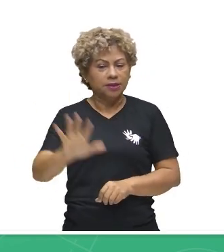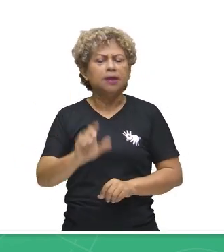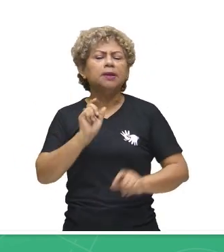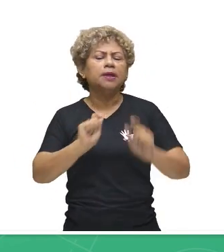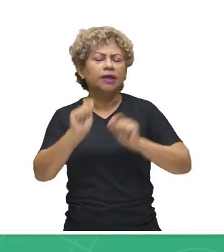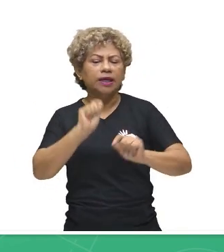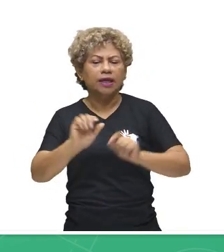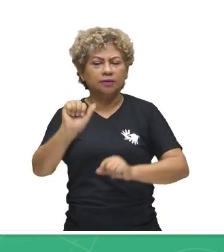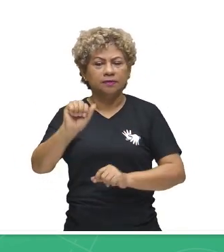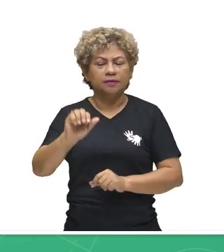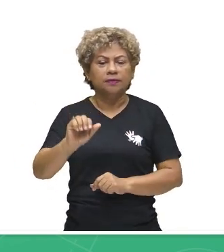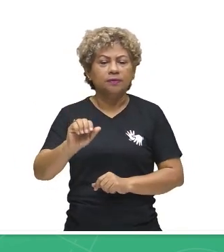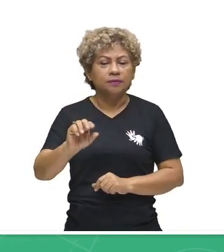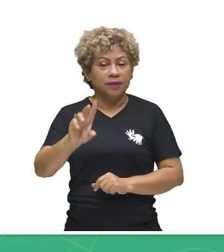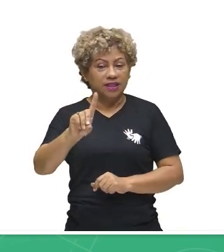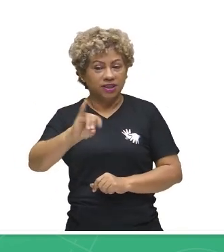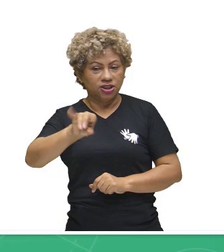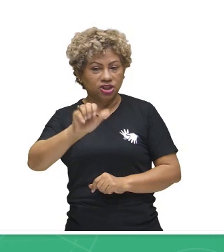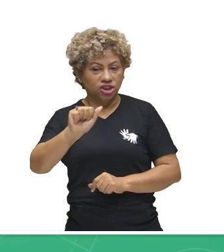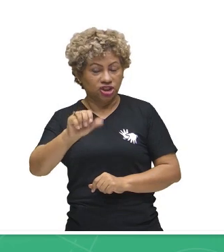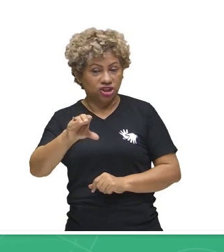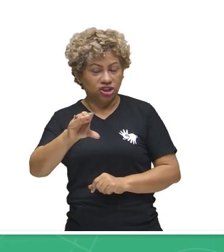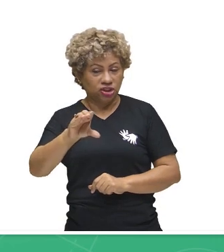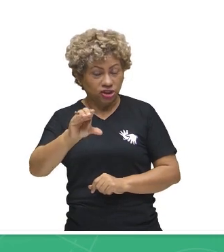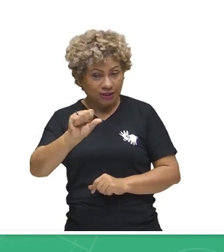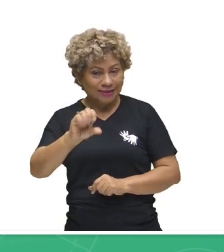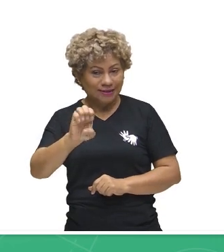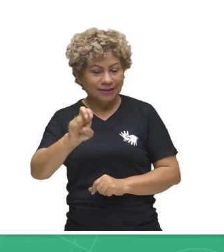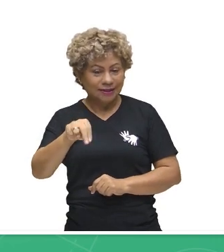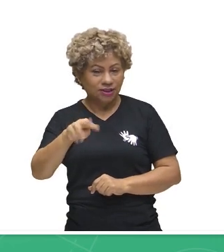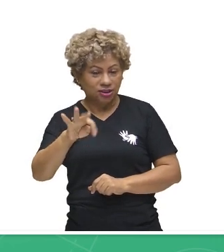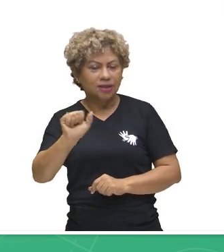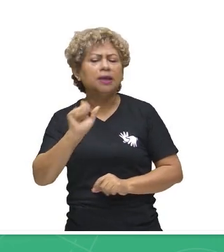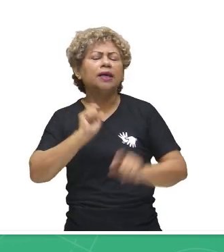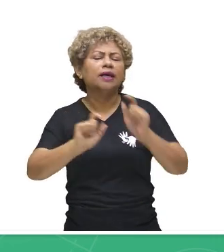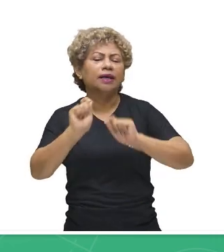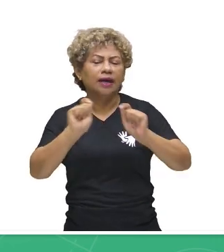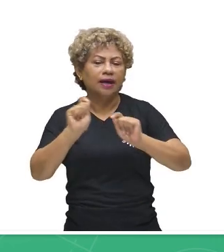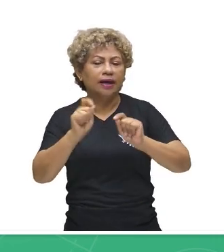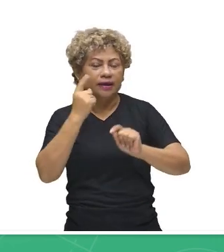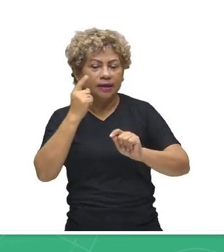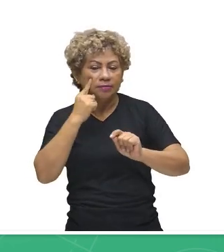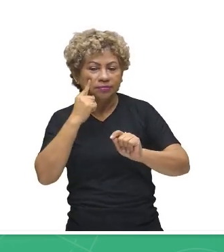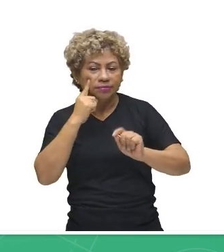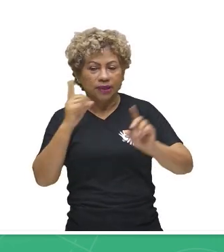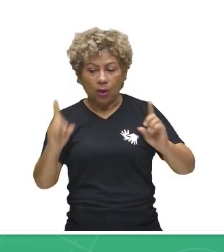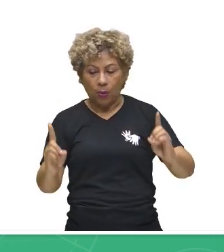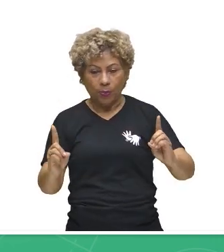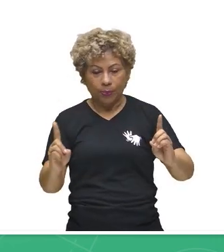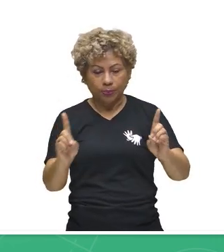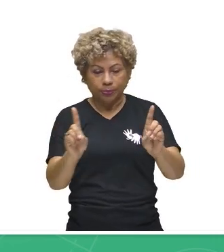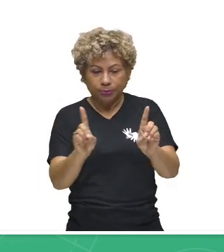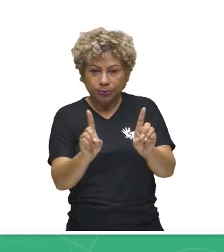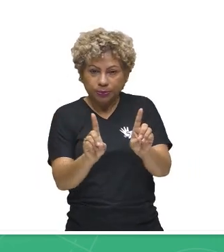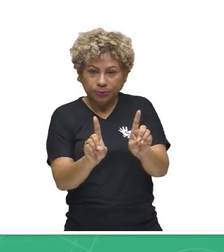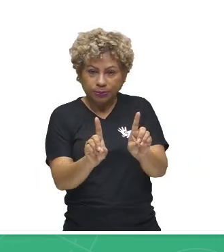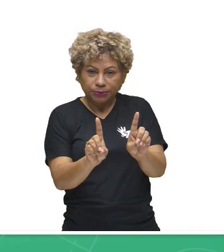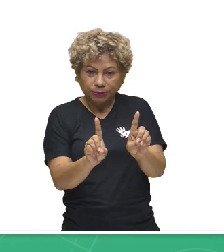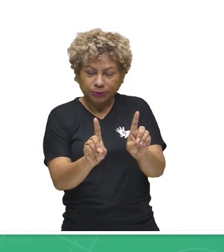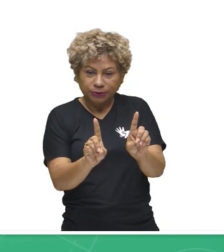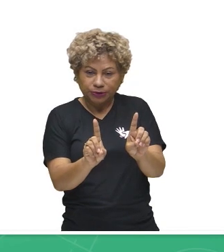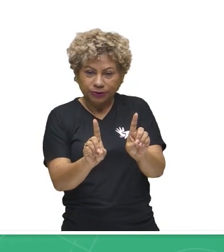está do lado. Então, o cateto oposto nada mais é do que o nosso ΔS. Já o